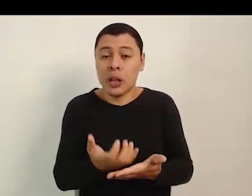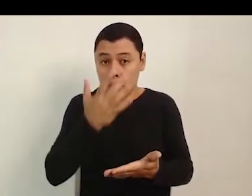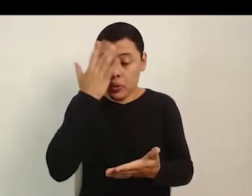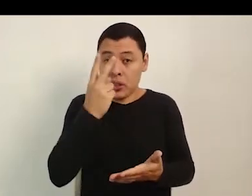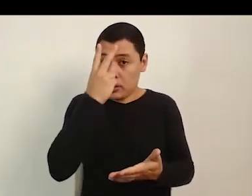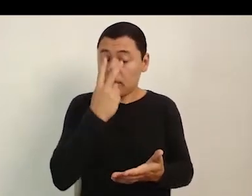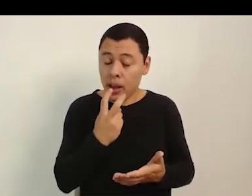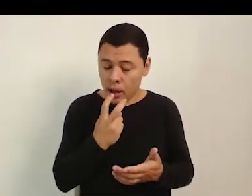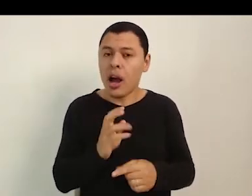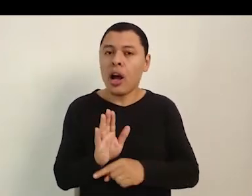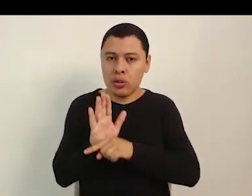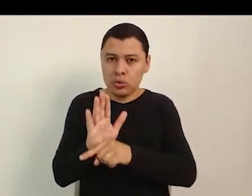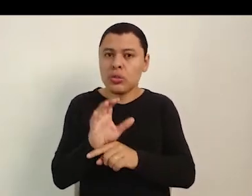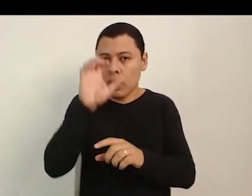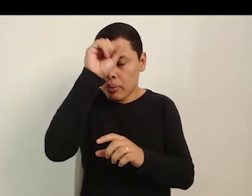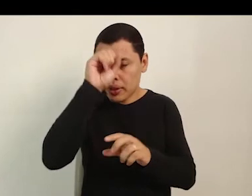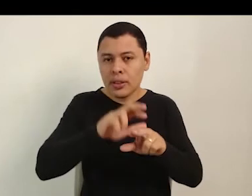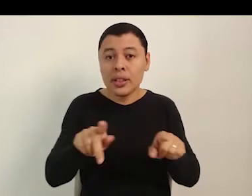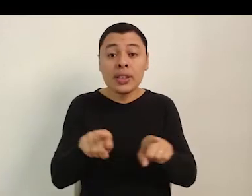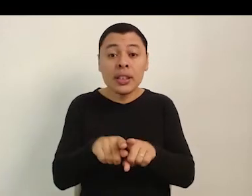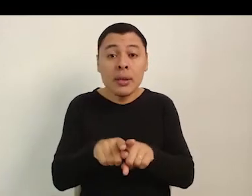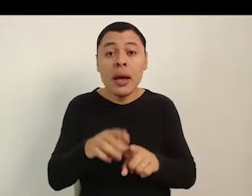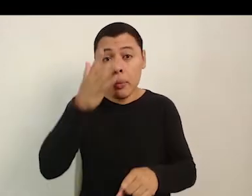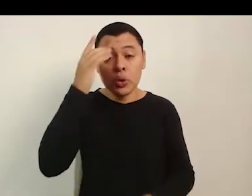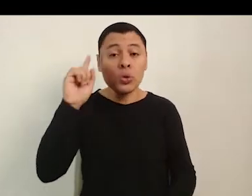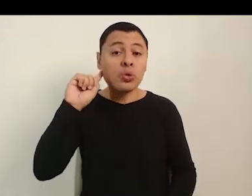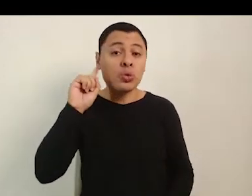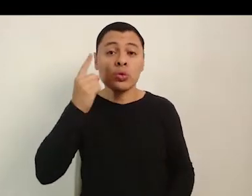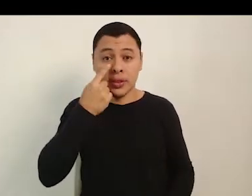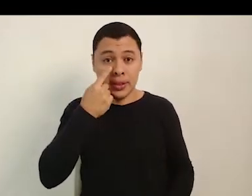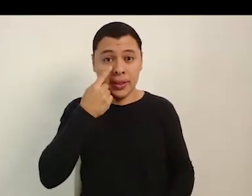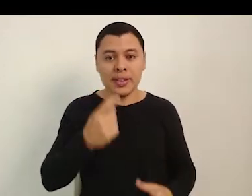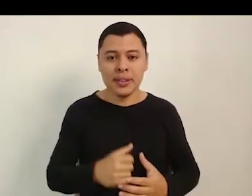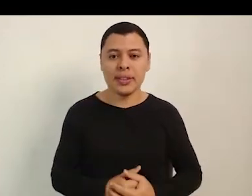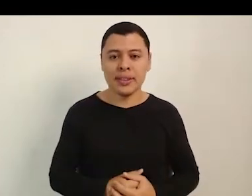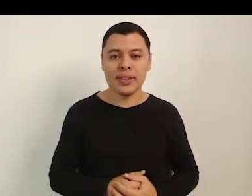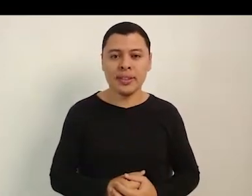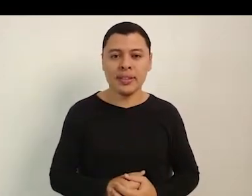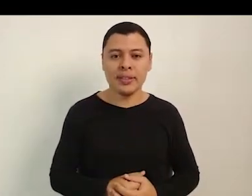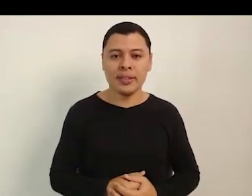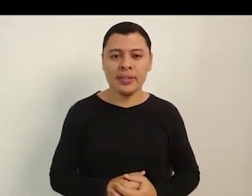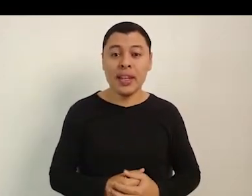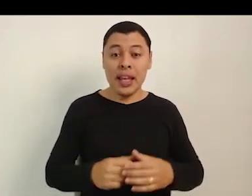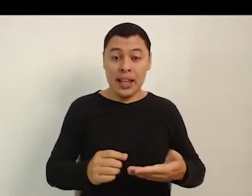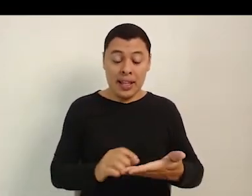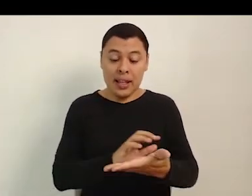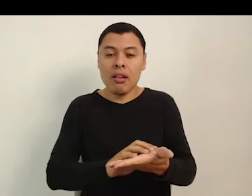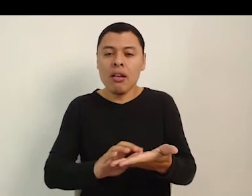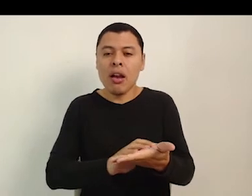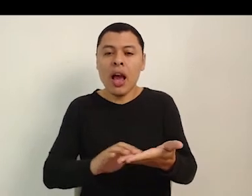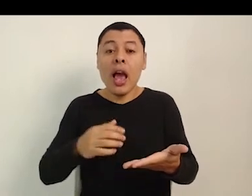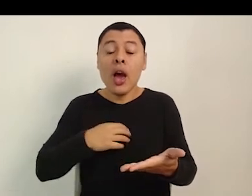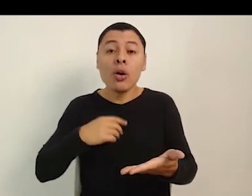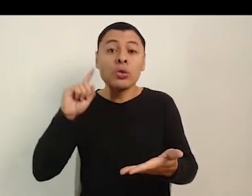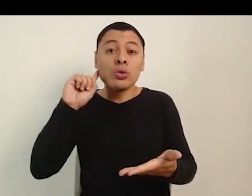mas mais importante ainda para pessoas surdo-cegas. É por meio da linha Braille que pessoas surdo-cegas